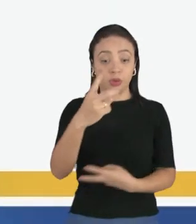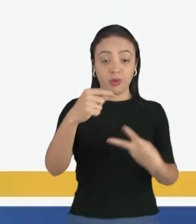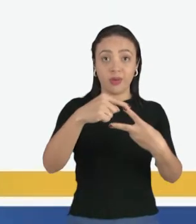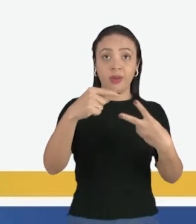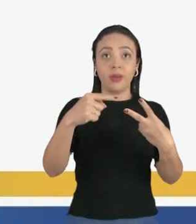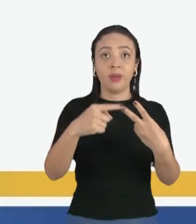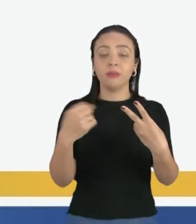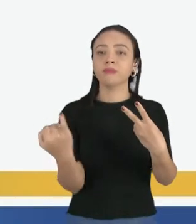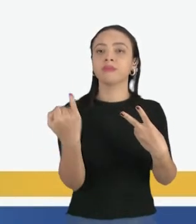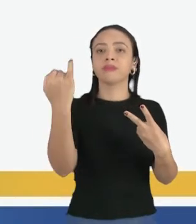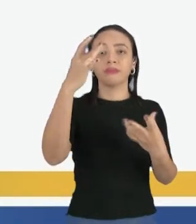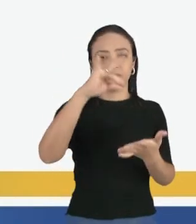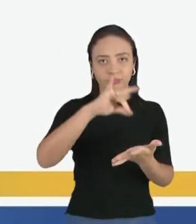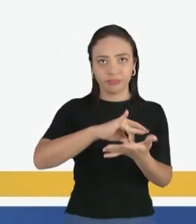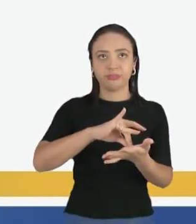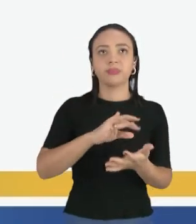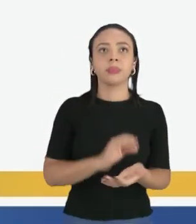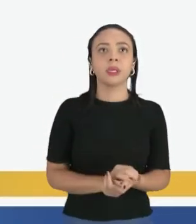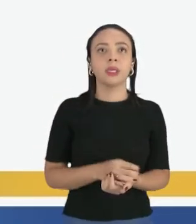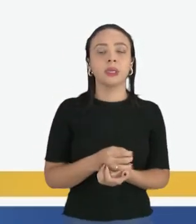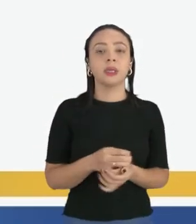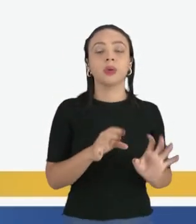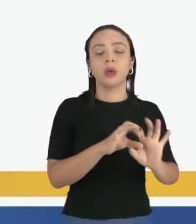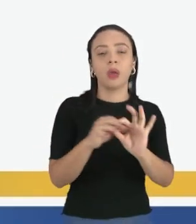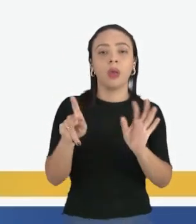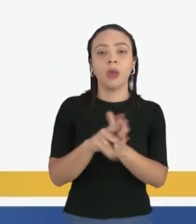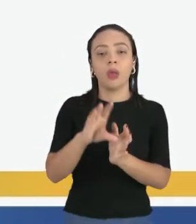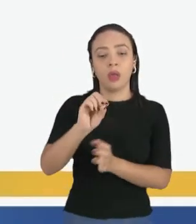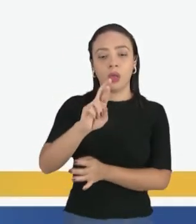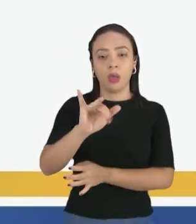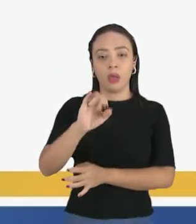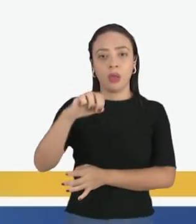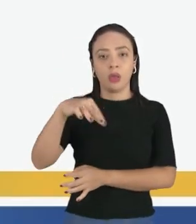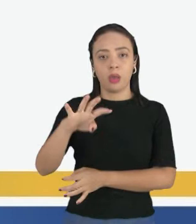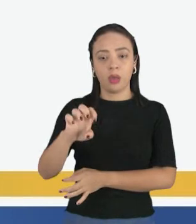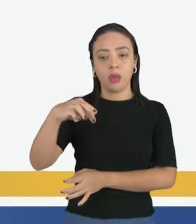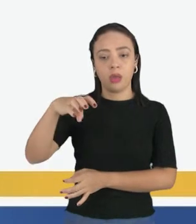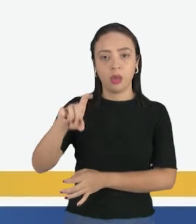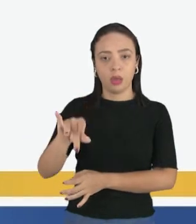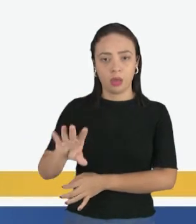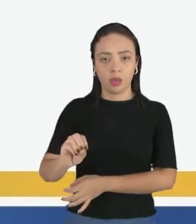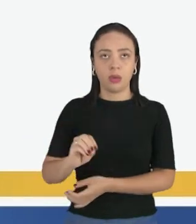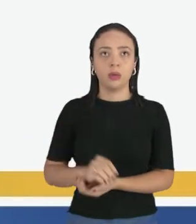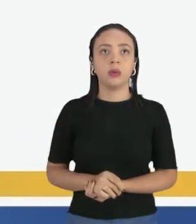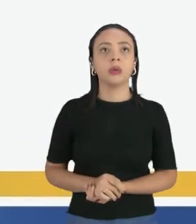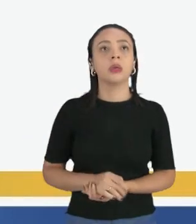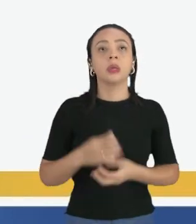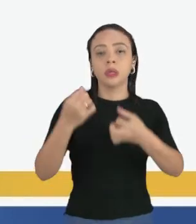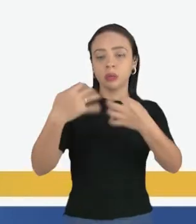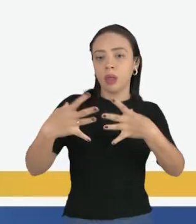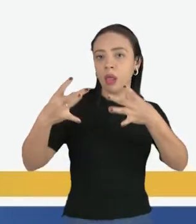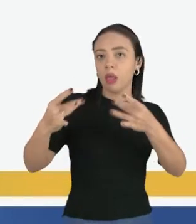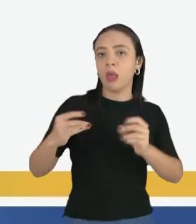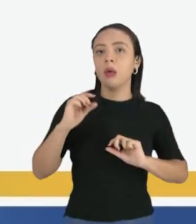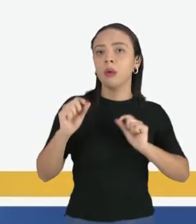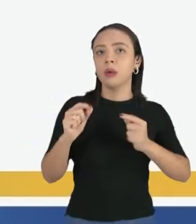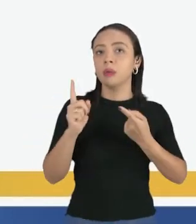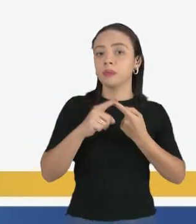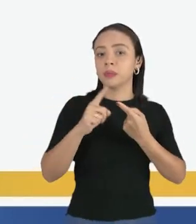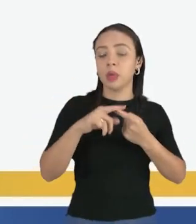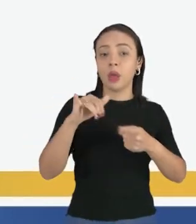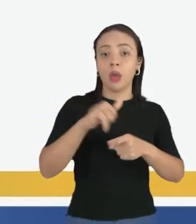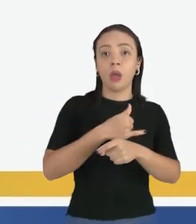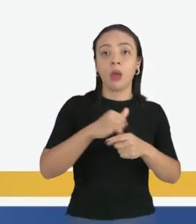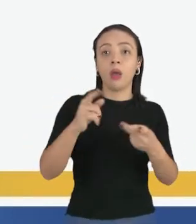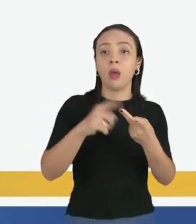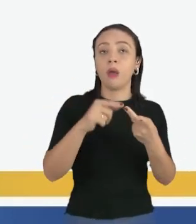de extrema importância no contexto do Oriente Médio. Já estamos indo lá no Oriente Médio para descrever que lá o petróleo e a